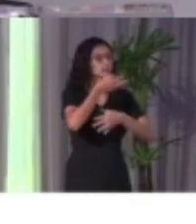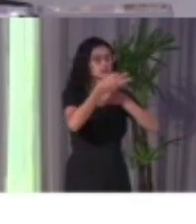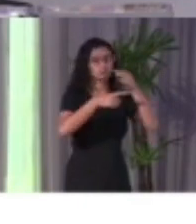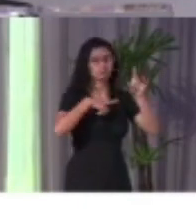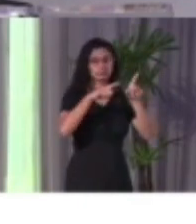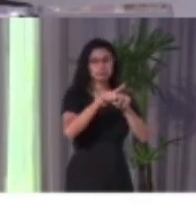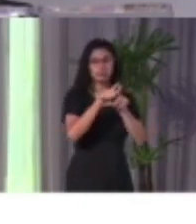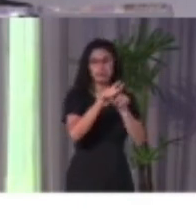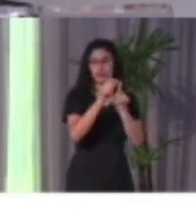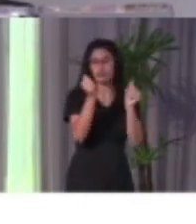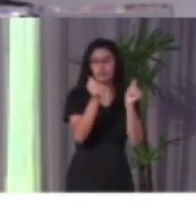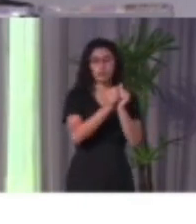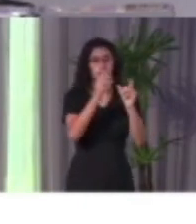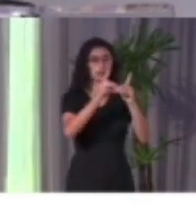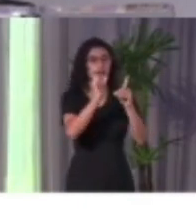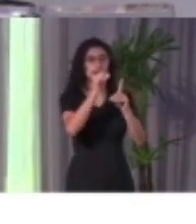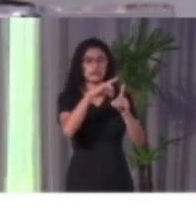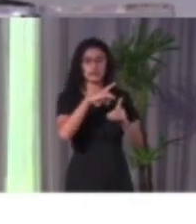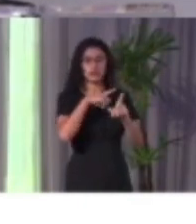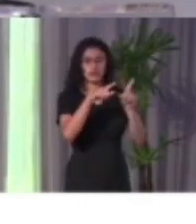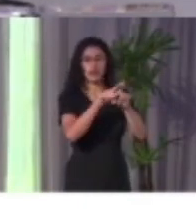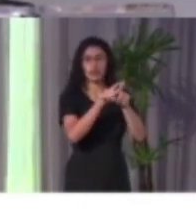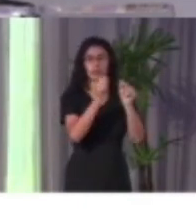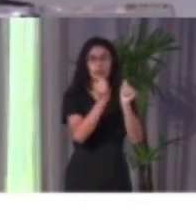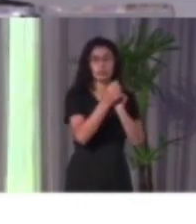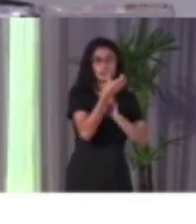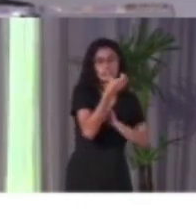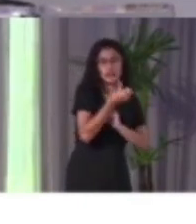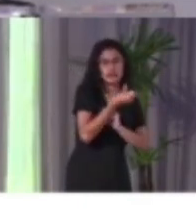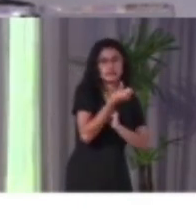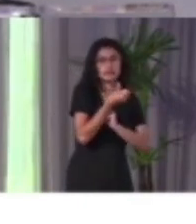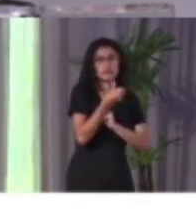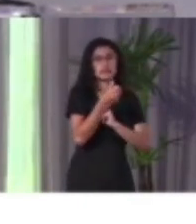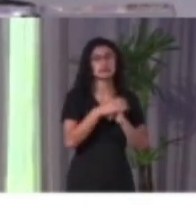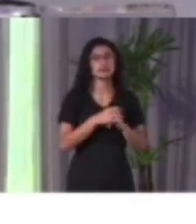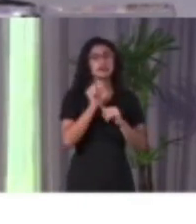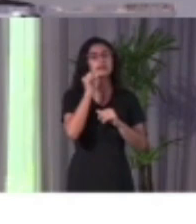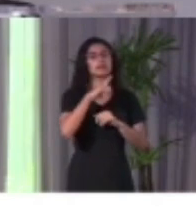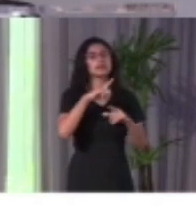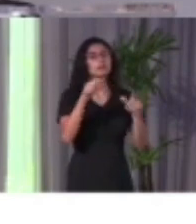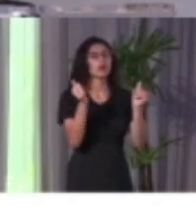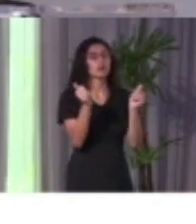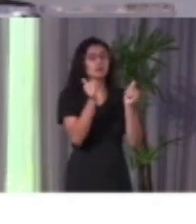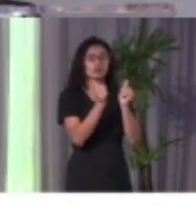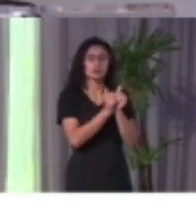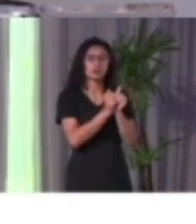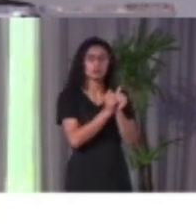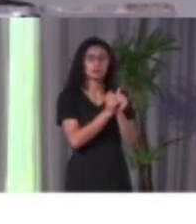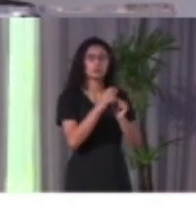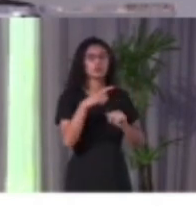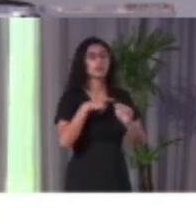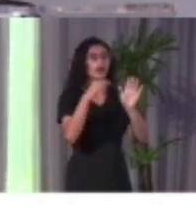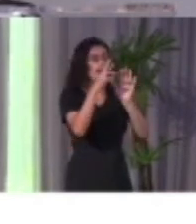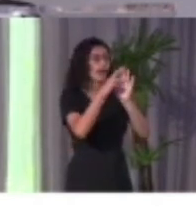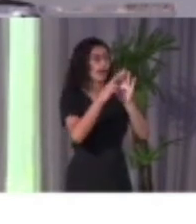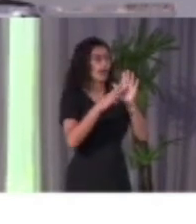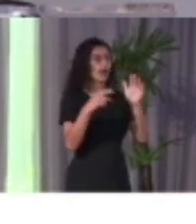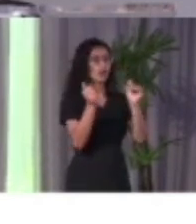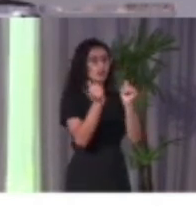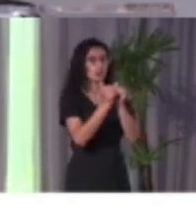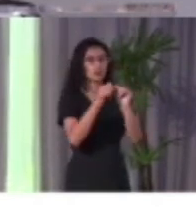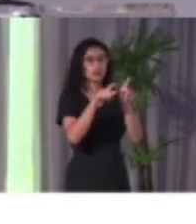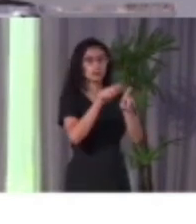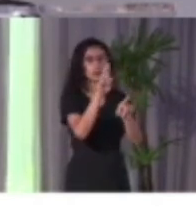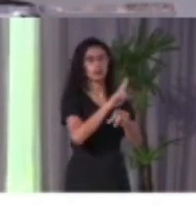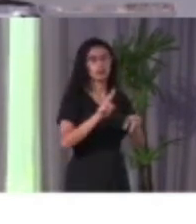de pacientes, se houveram contribuições de pacientes nessas 3 consultas públicas, e se dentre elas existiam relatos com evidência